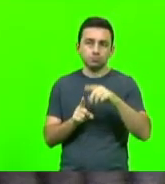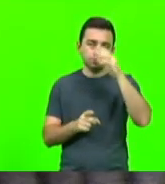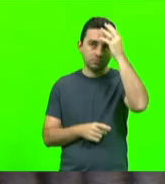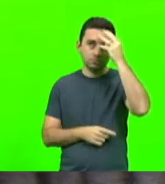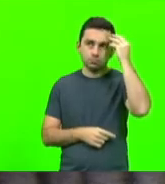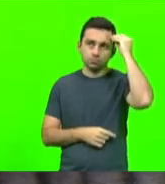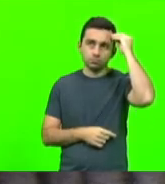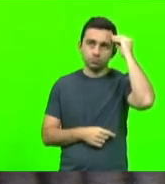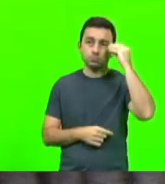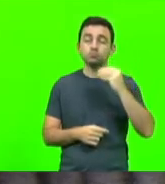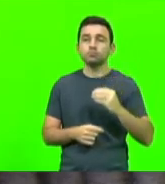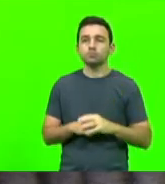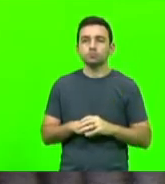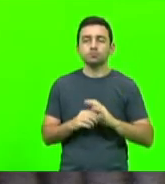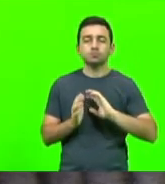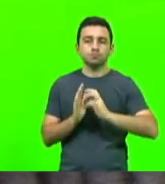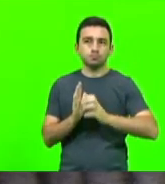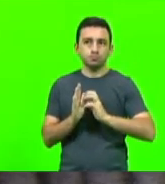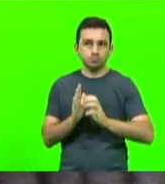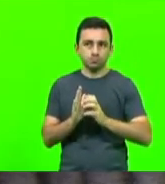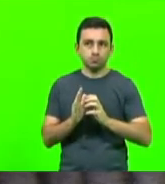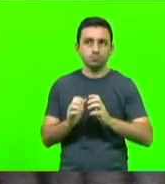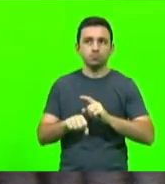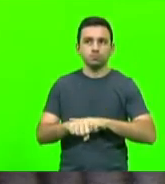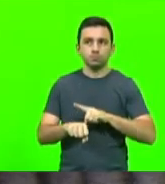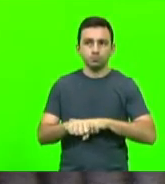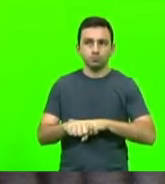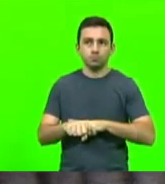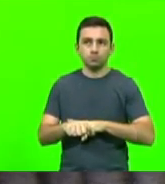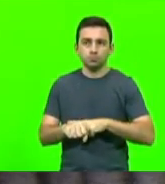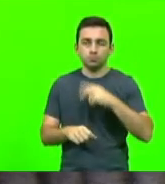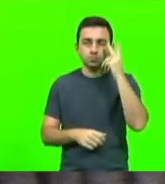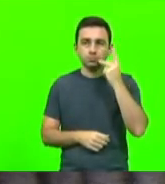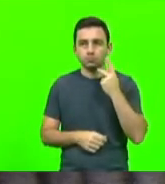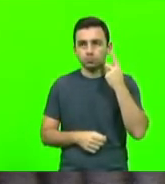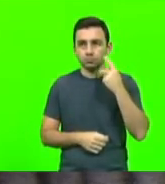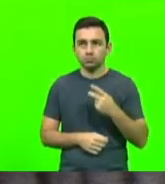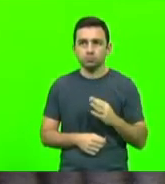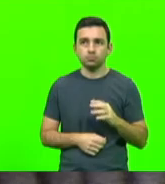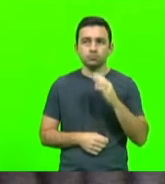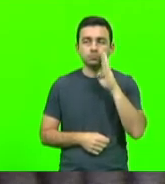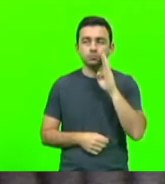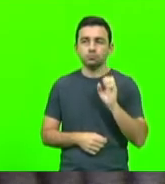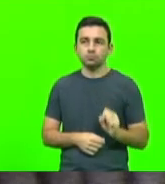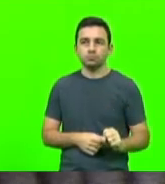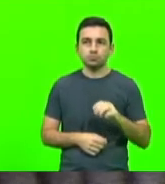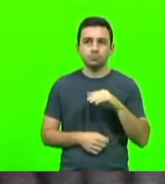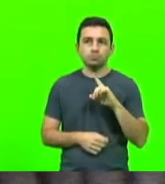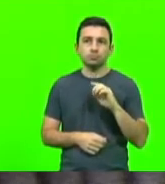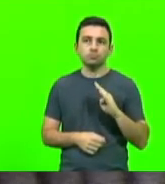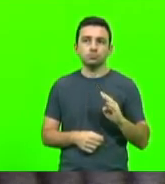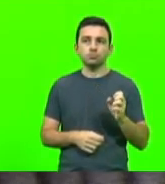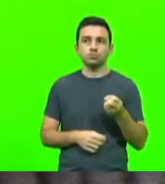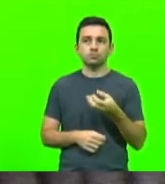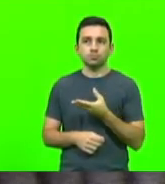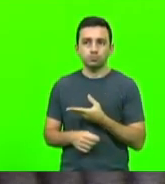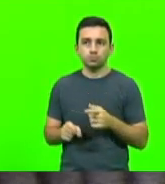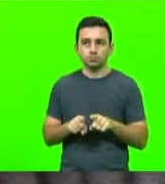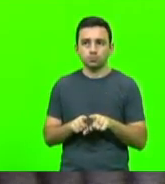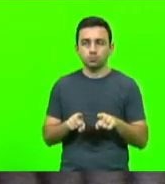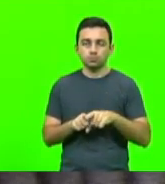expediente, nesse horário, destinado aos partidos políticos, fizeram uso da palavra o senhor deputado Pedro Celso Zuc, PT, Bruno Souza, Bloco MDB, Novo, Dr. Vicente Caro Preso,